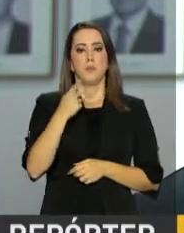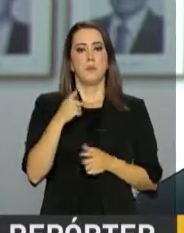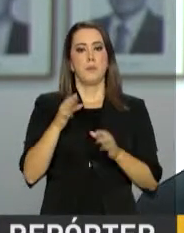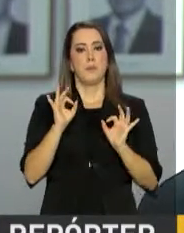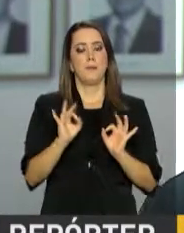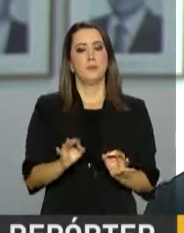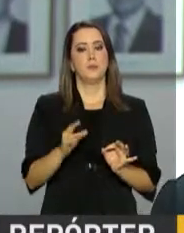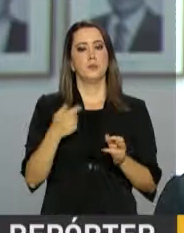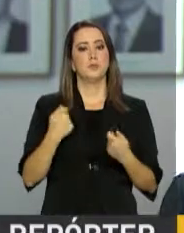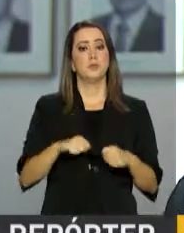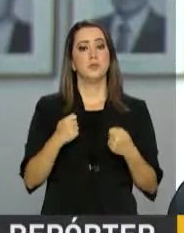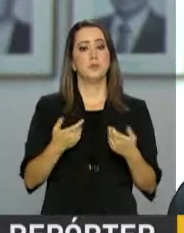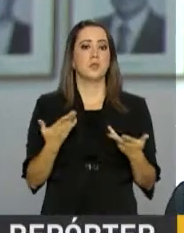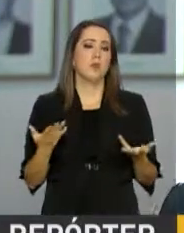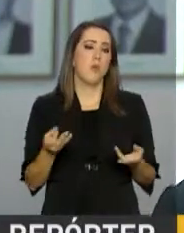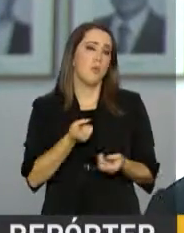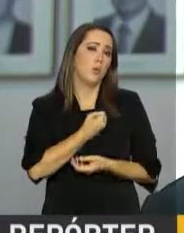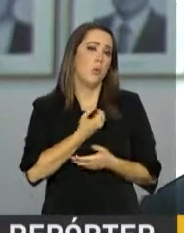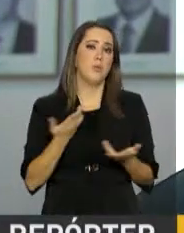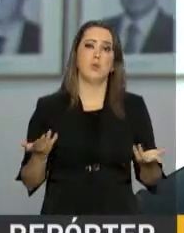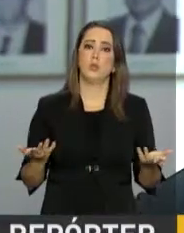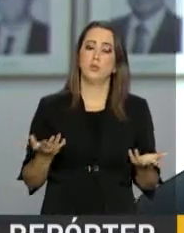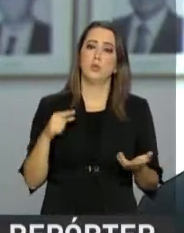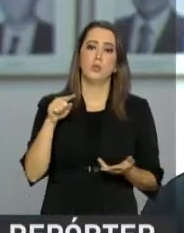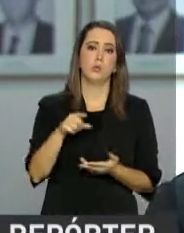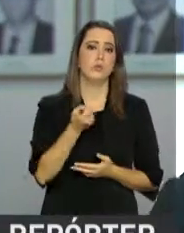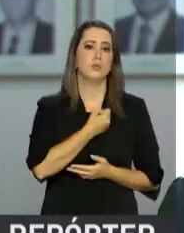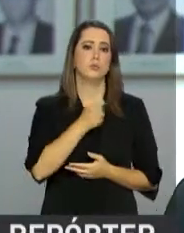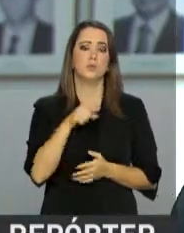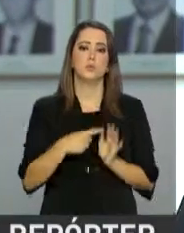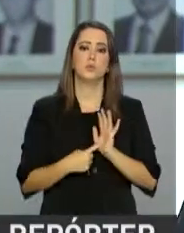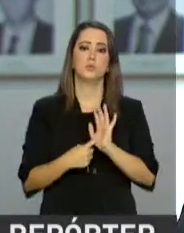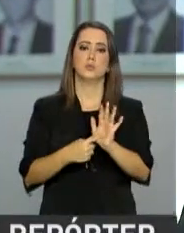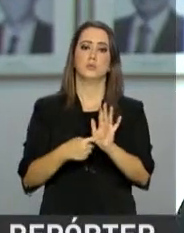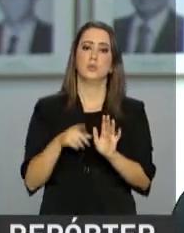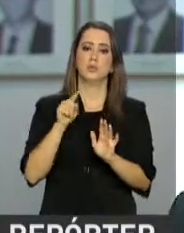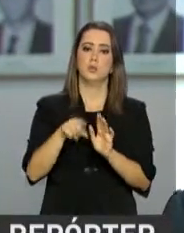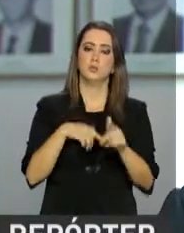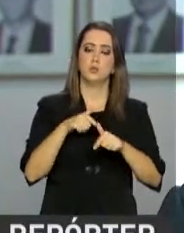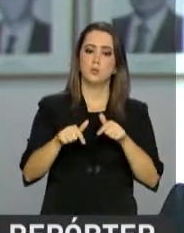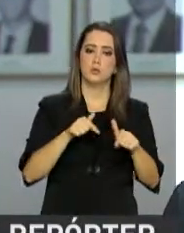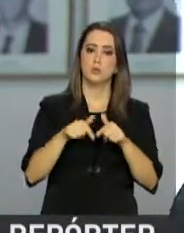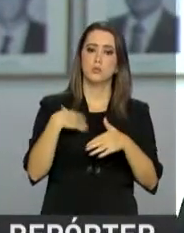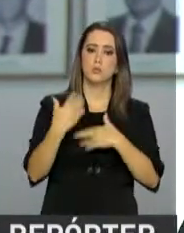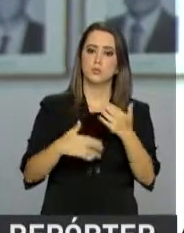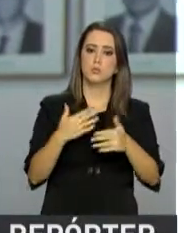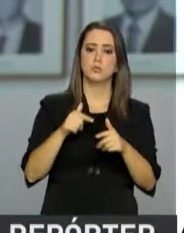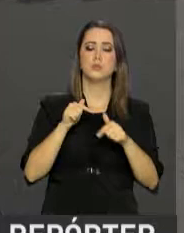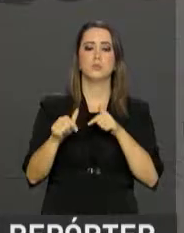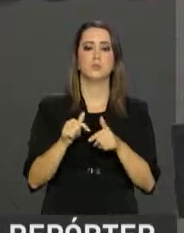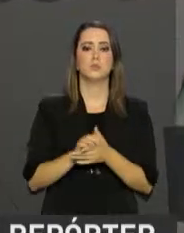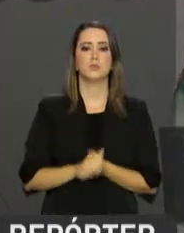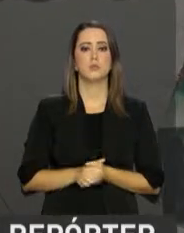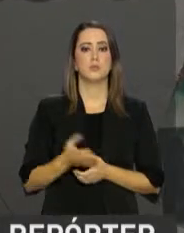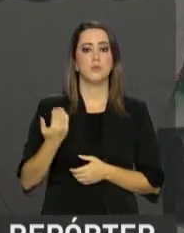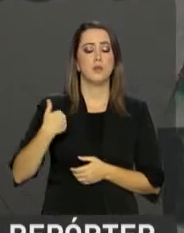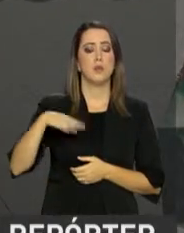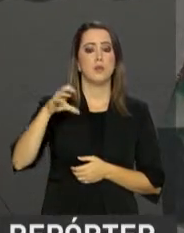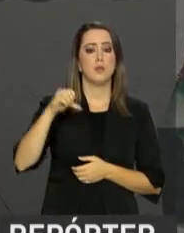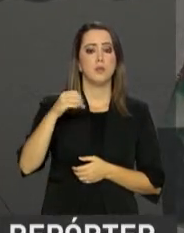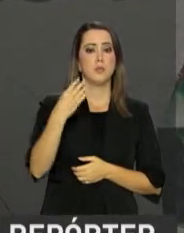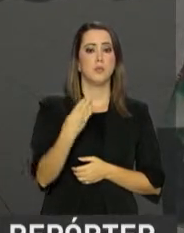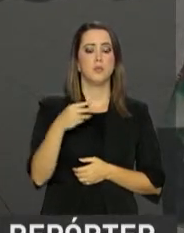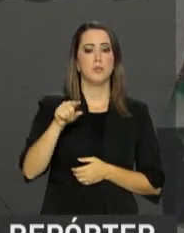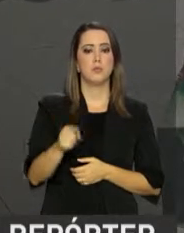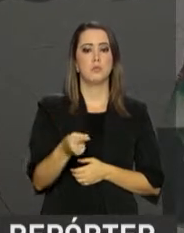qualidade, nós precisamos ter dados. São os dados que indicam e que norteiam as ações e medidas a serem adotadas. Mais de 94